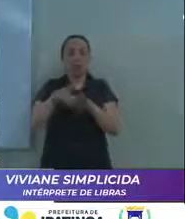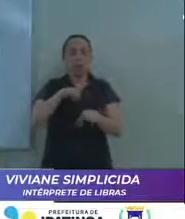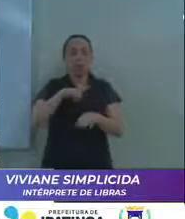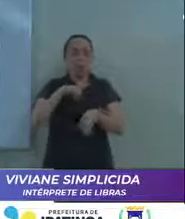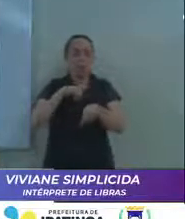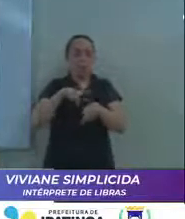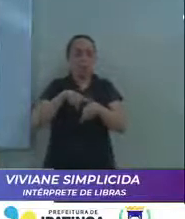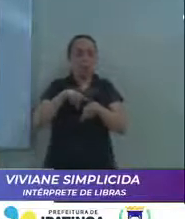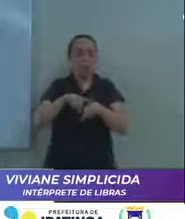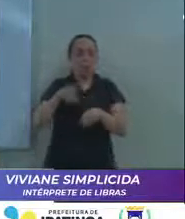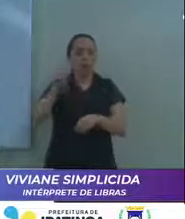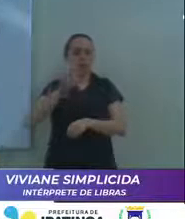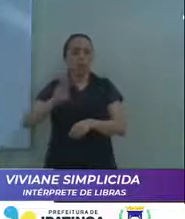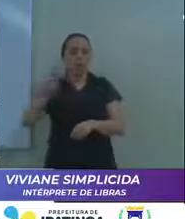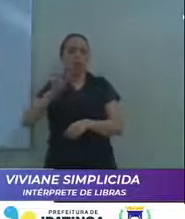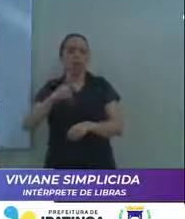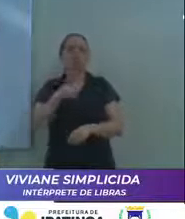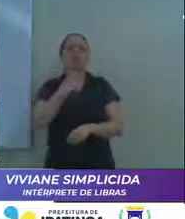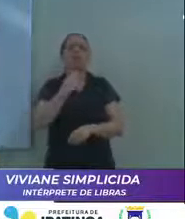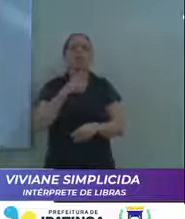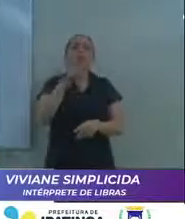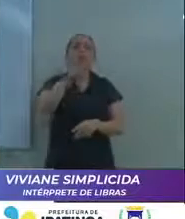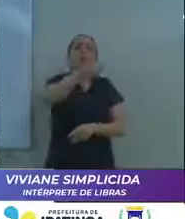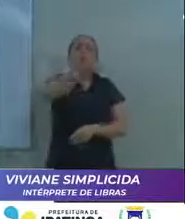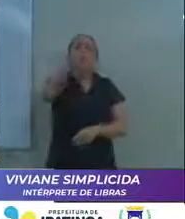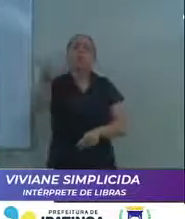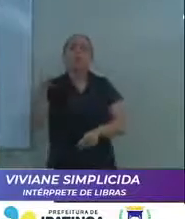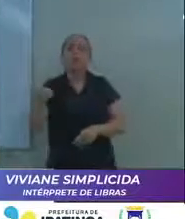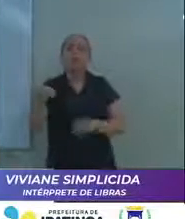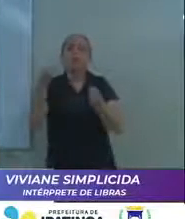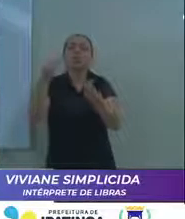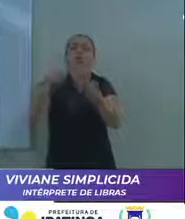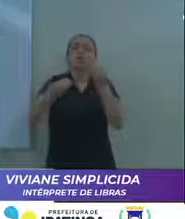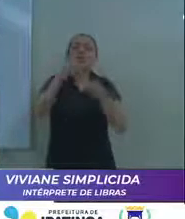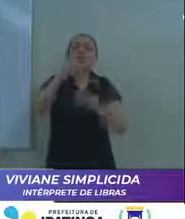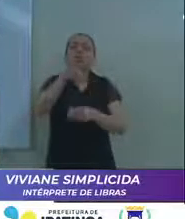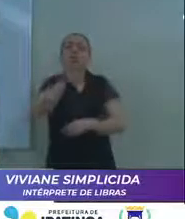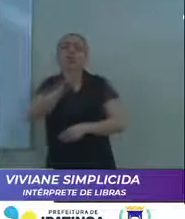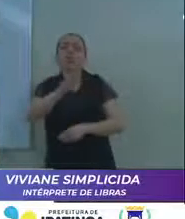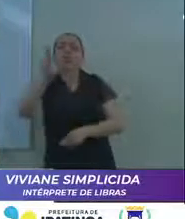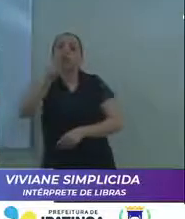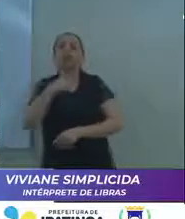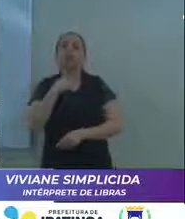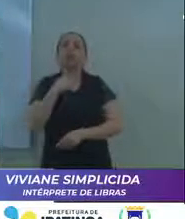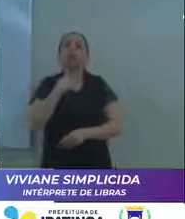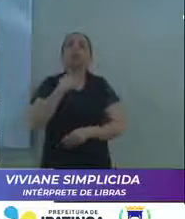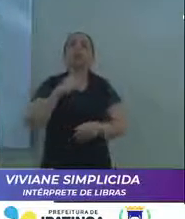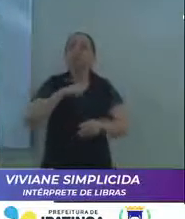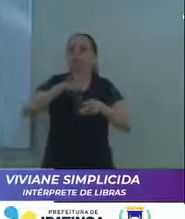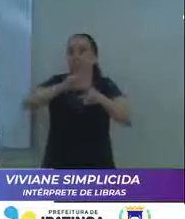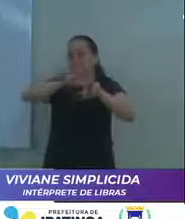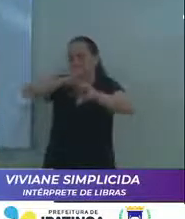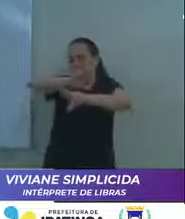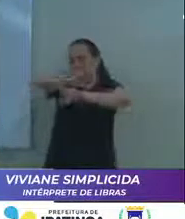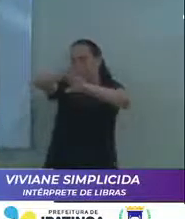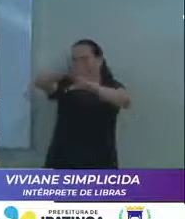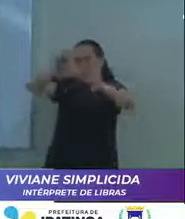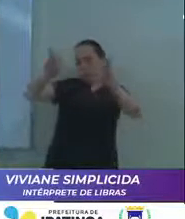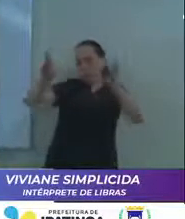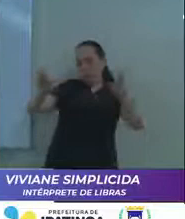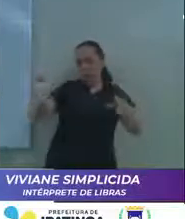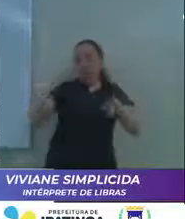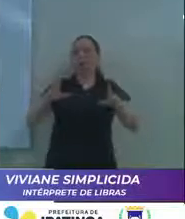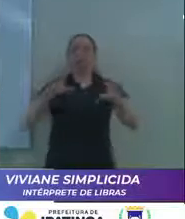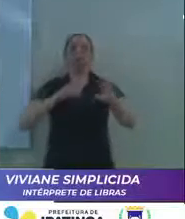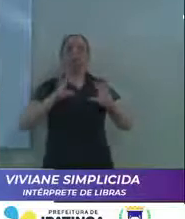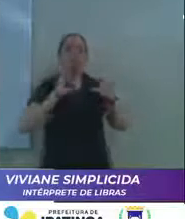voz. E vocês? Quando vocês usam a sua voz, né? A gente tem vários momentos. A gente tem confraternização com amigos,